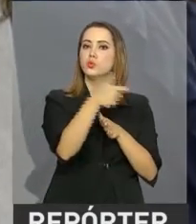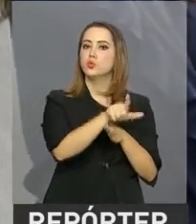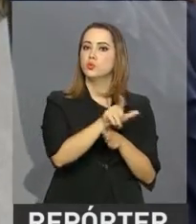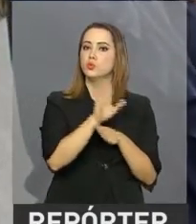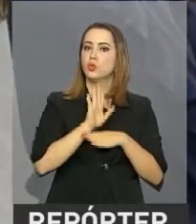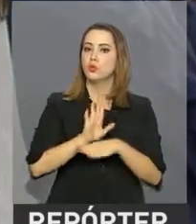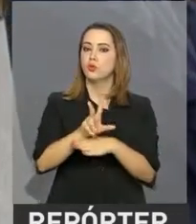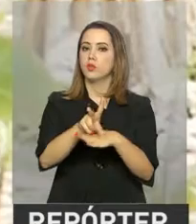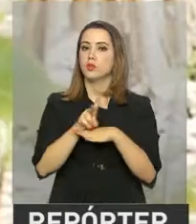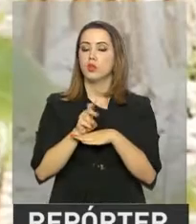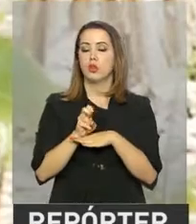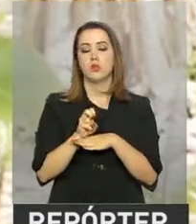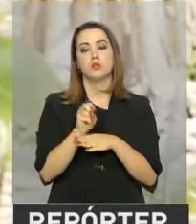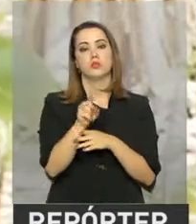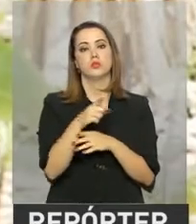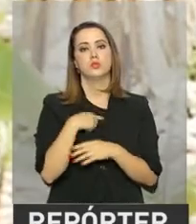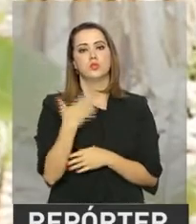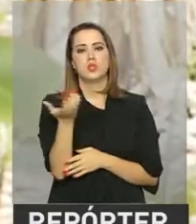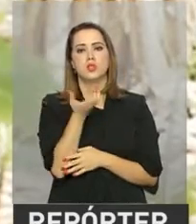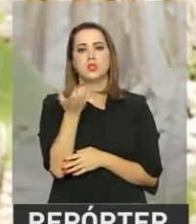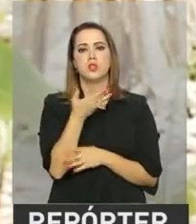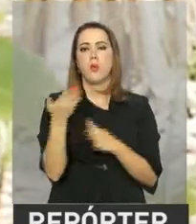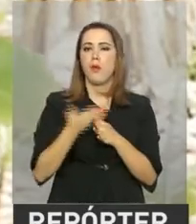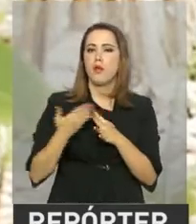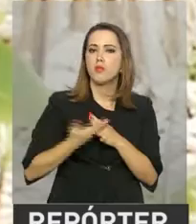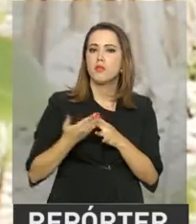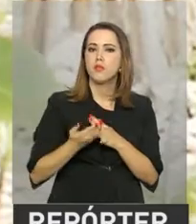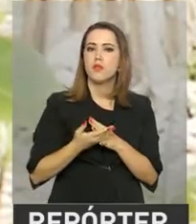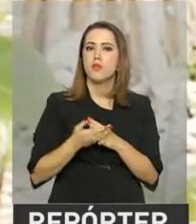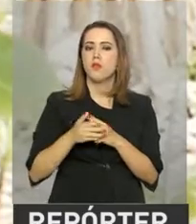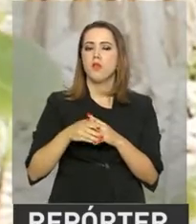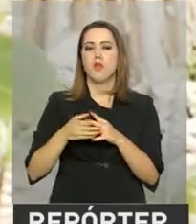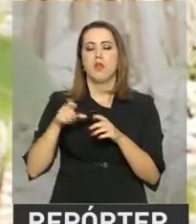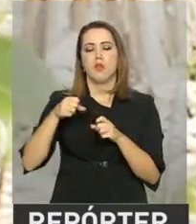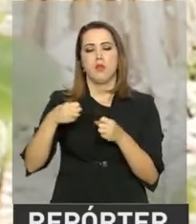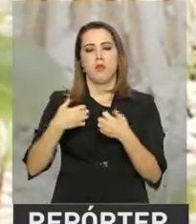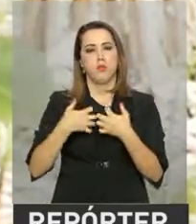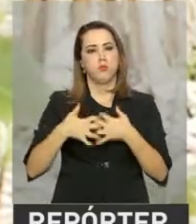reforço nas vendas. Agora estou querendo financiar mais um tratorzinho, vamos ver se eu consigo, né?